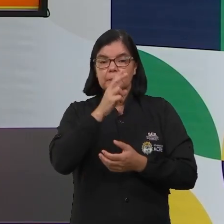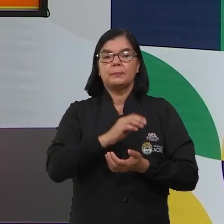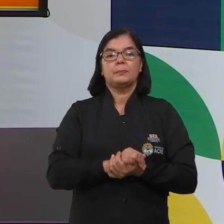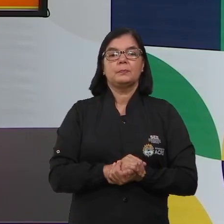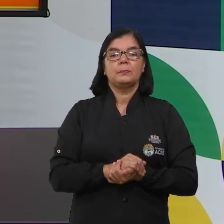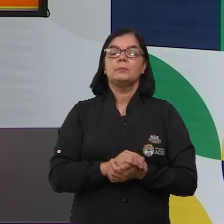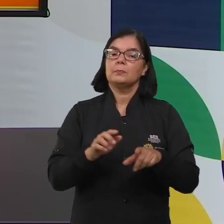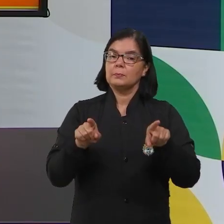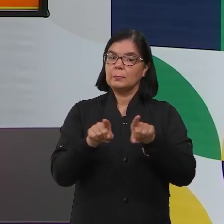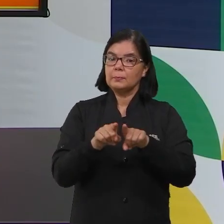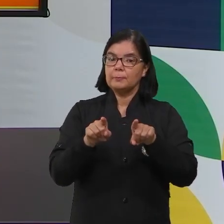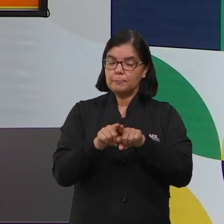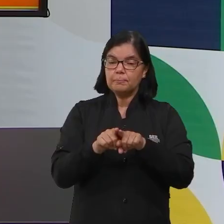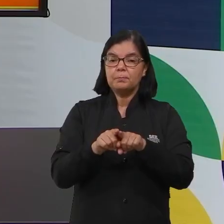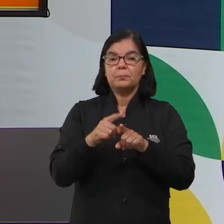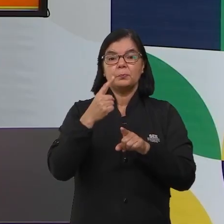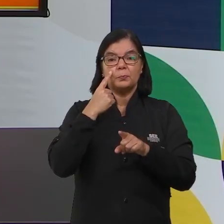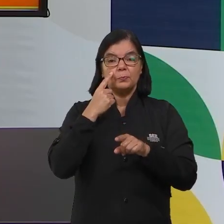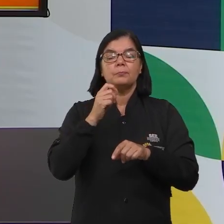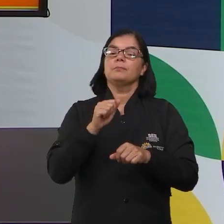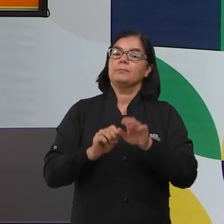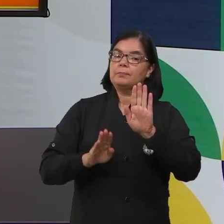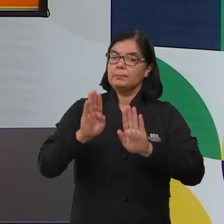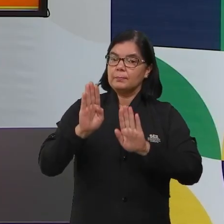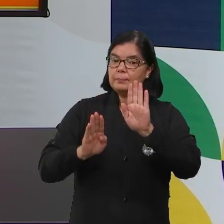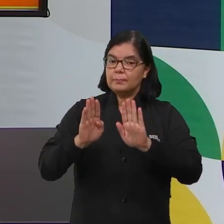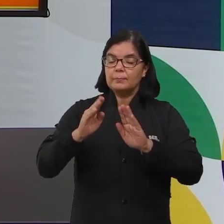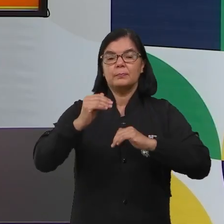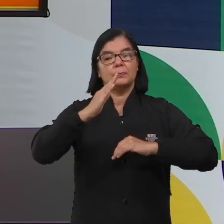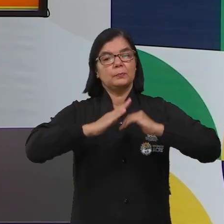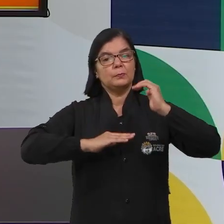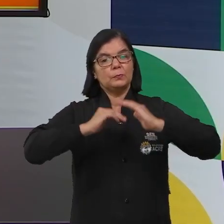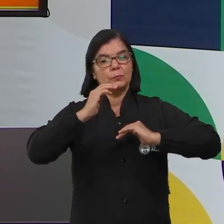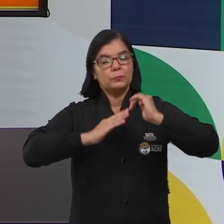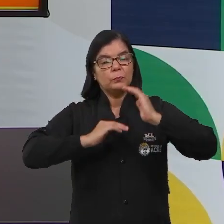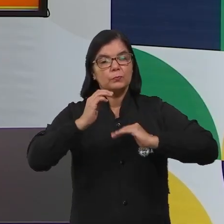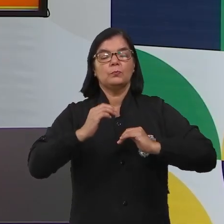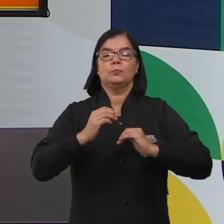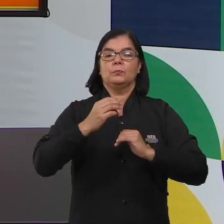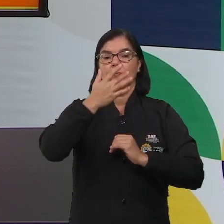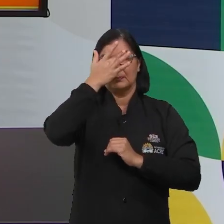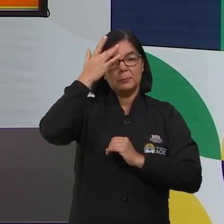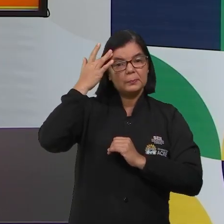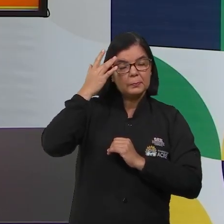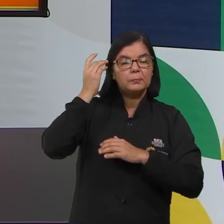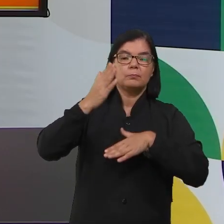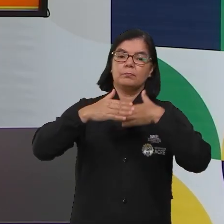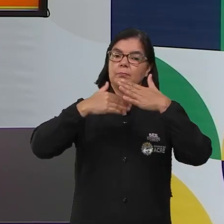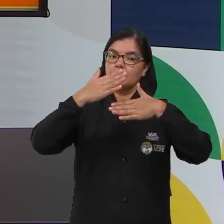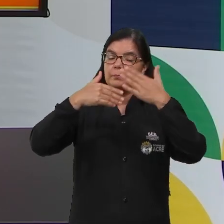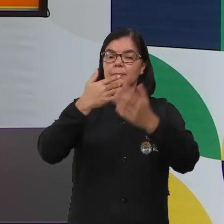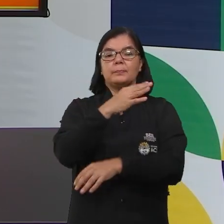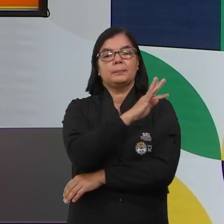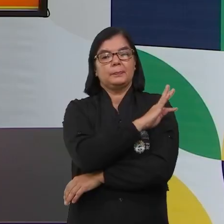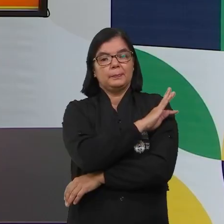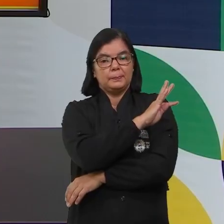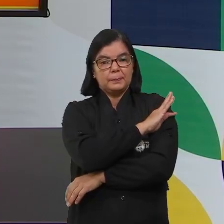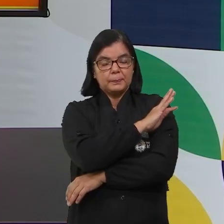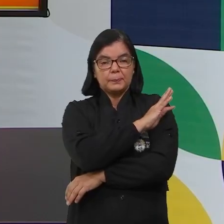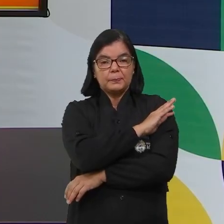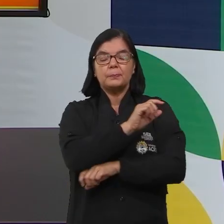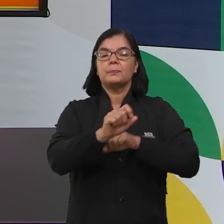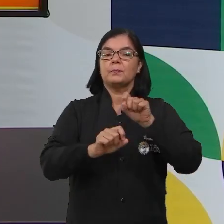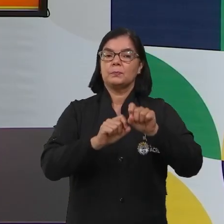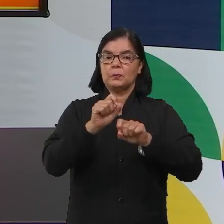Ela vai passar a ser uma pantomima. E o profissional, o ator que vai desenvolver essas técnicas, ele vai